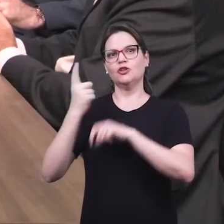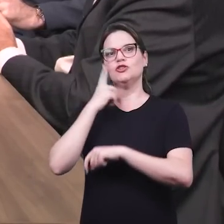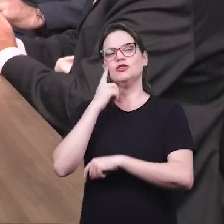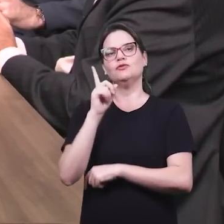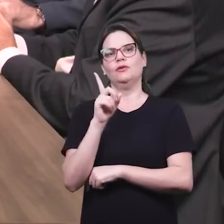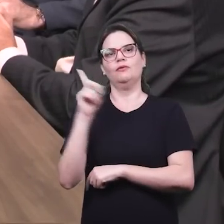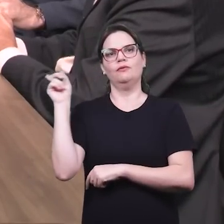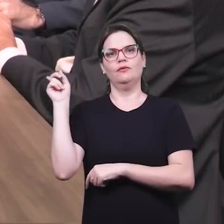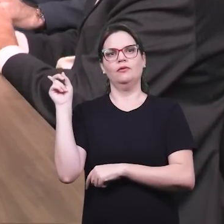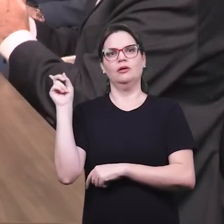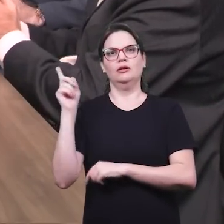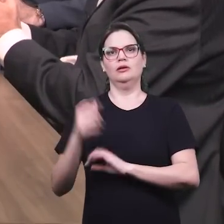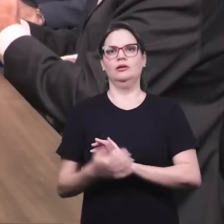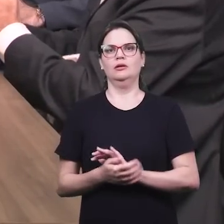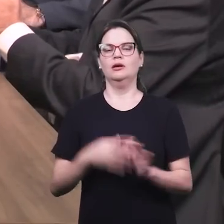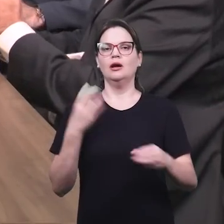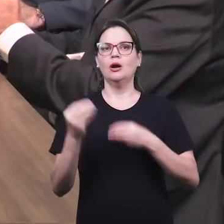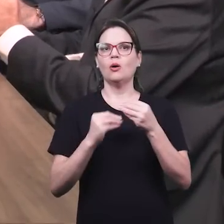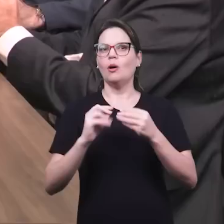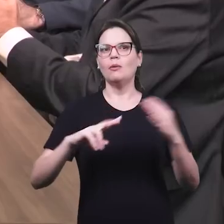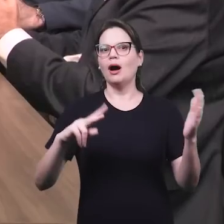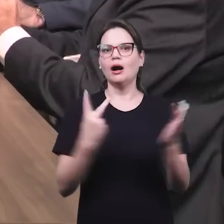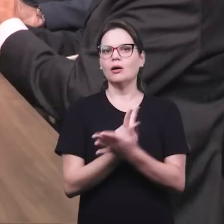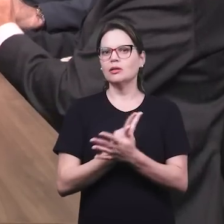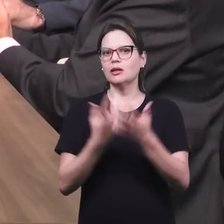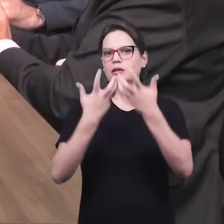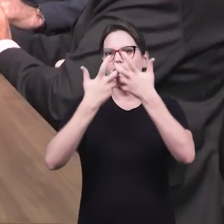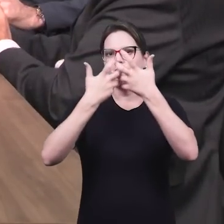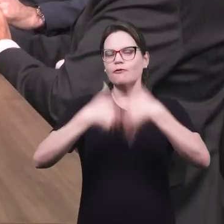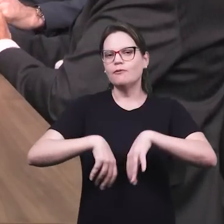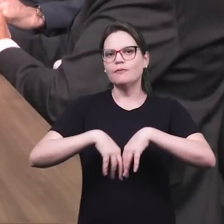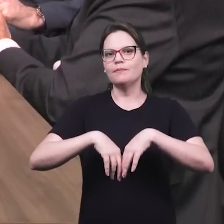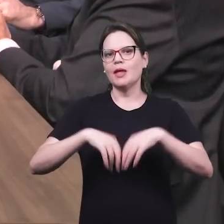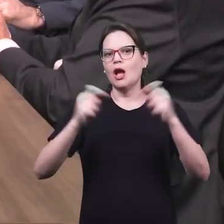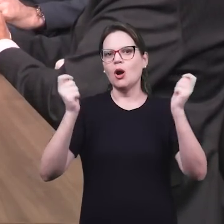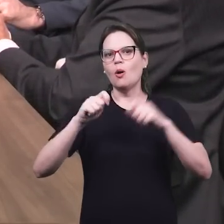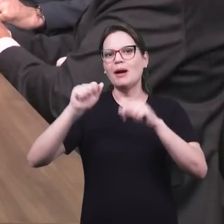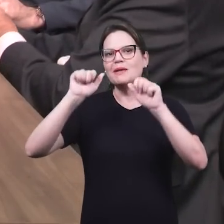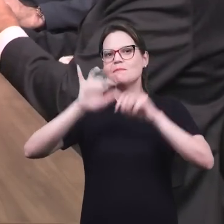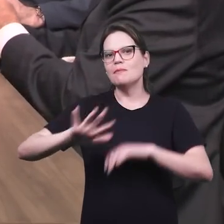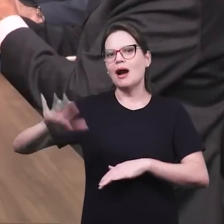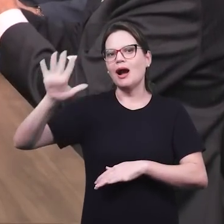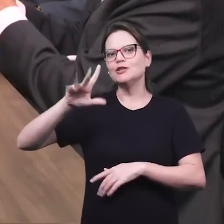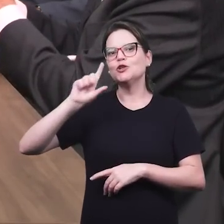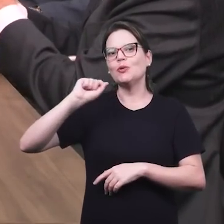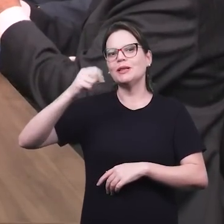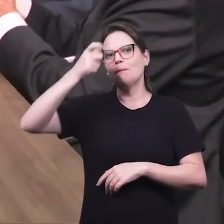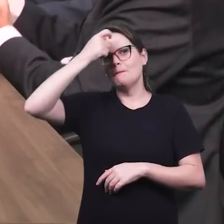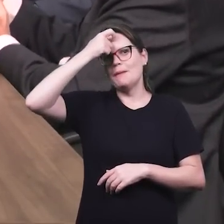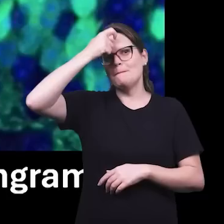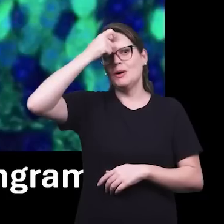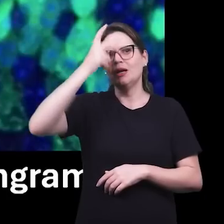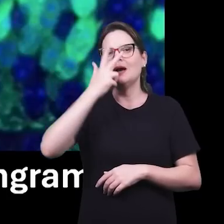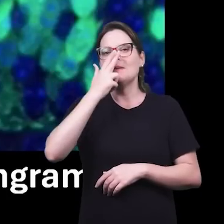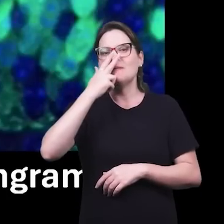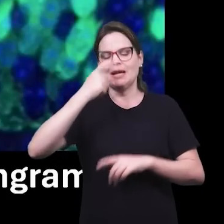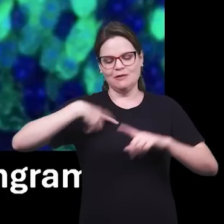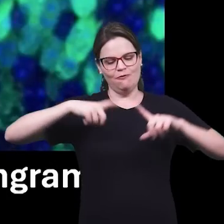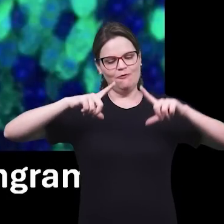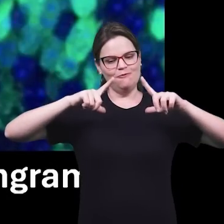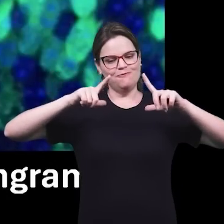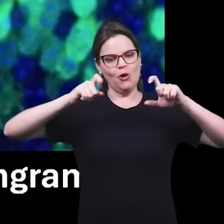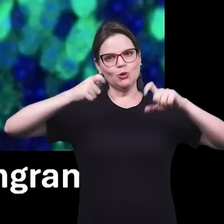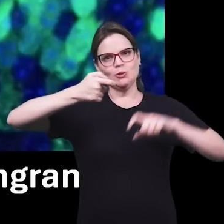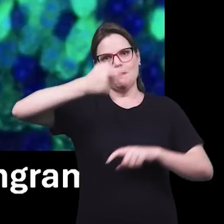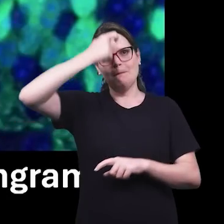a representação física da memória, isso é uma coisa tão maravilhosa, né? É como se fosse tirar uma foto do